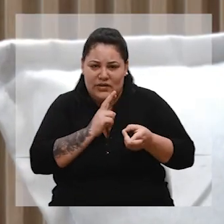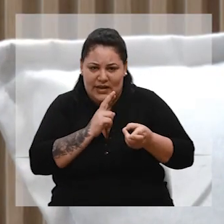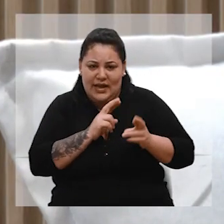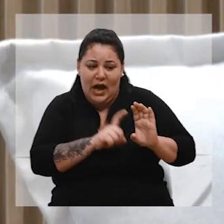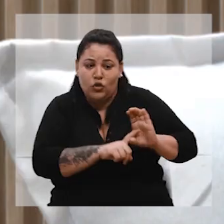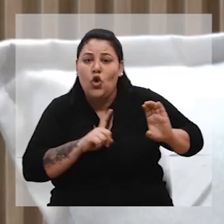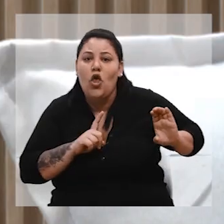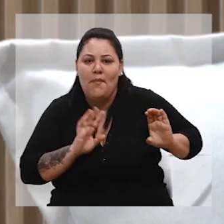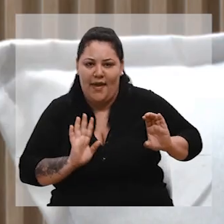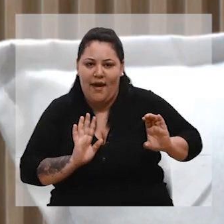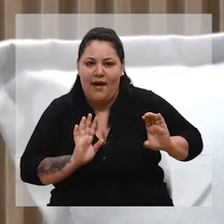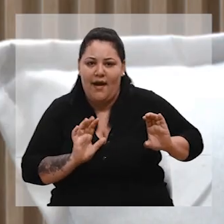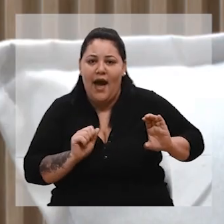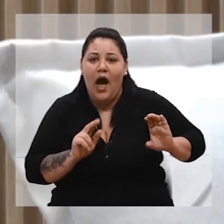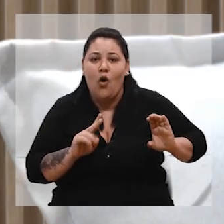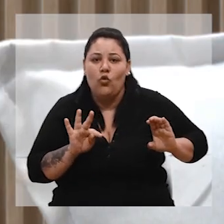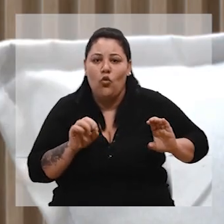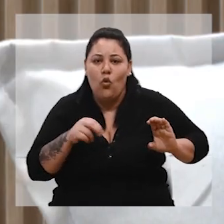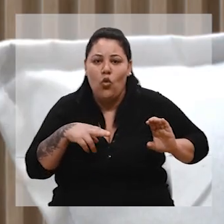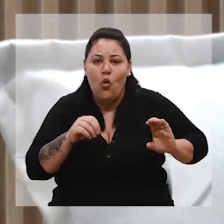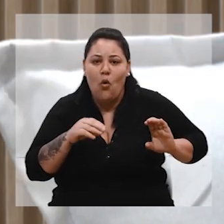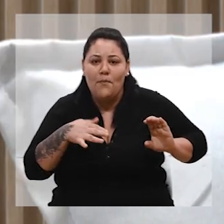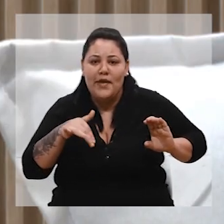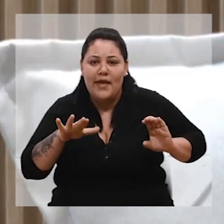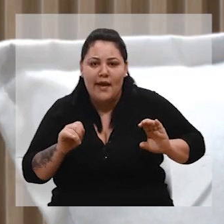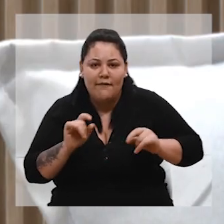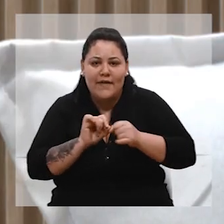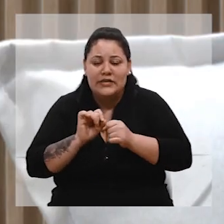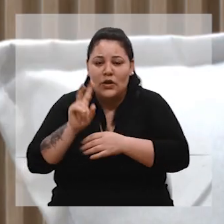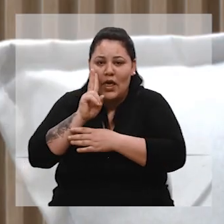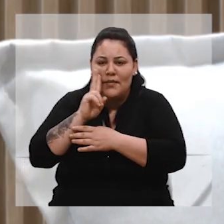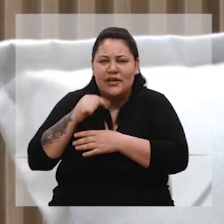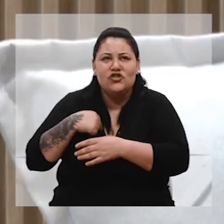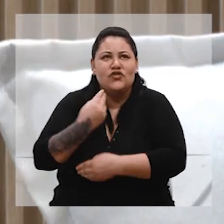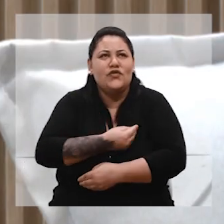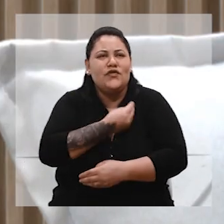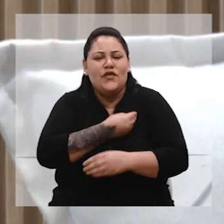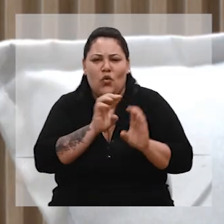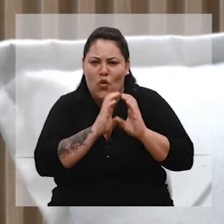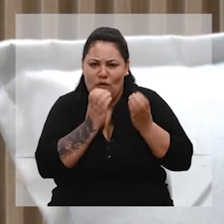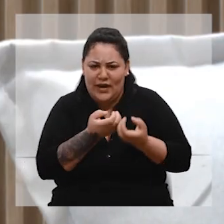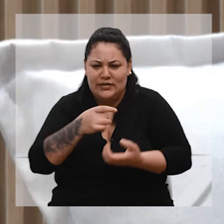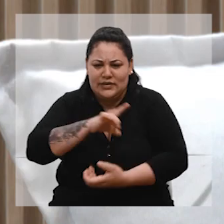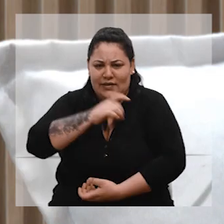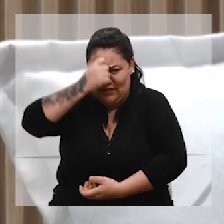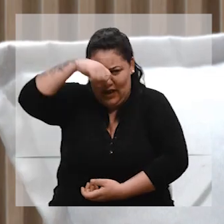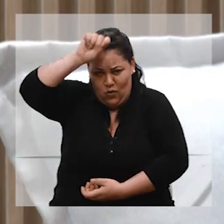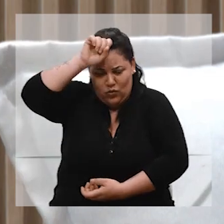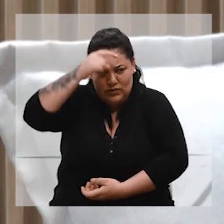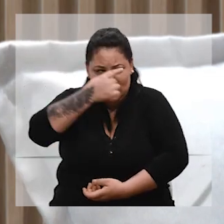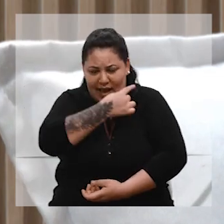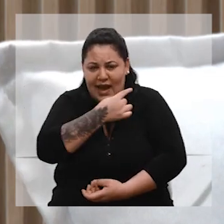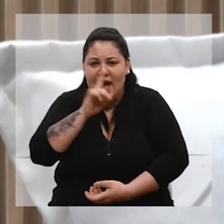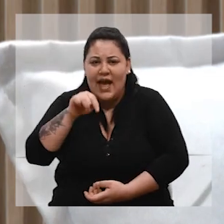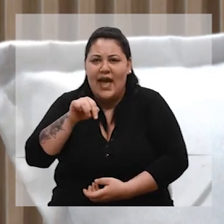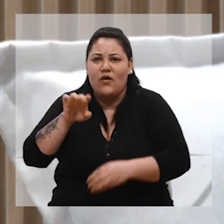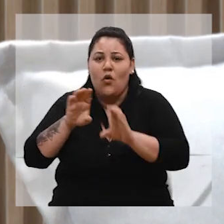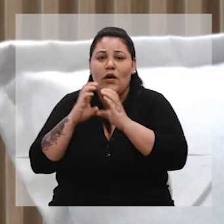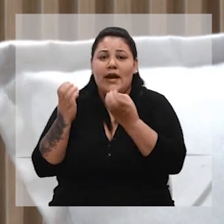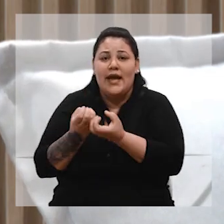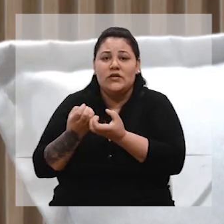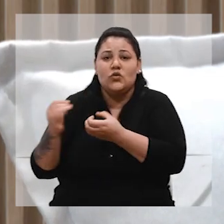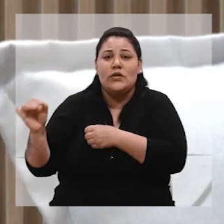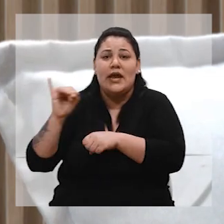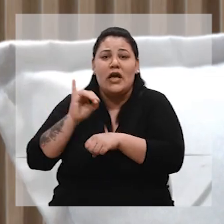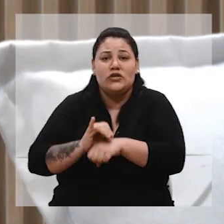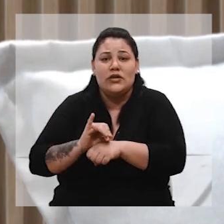associada à questão da autonomia, me faz lembrar de uma situação que a gente viveu num congresso que nós tivemos aqui na UX há poucos dias,